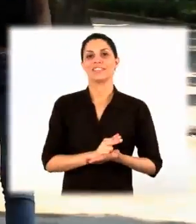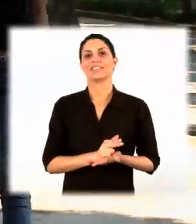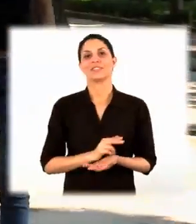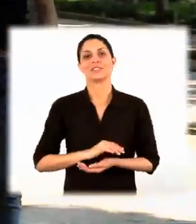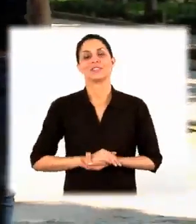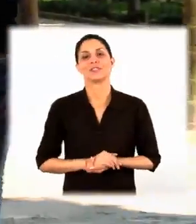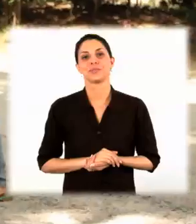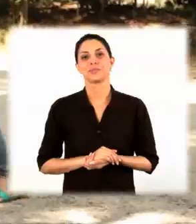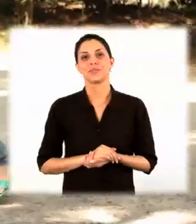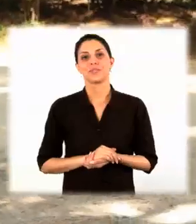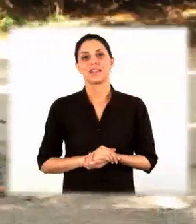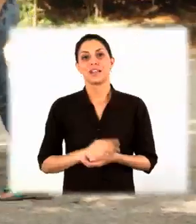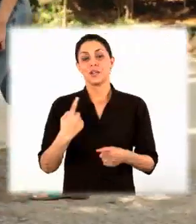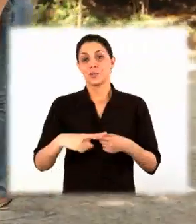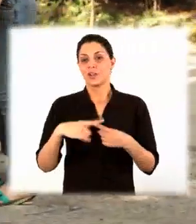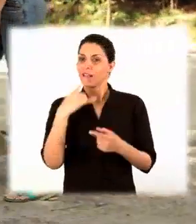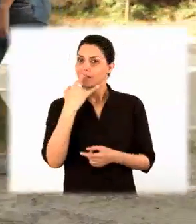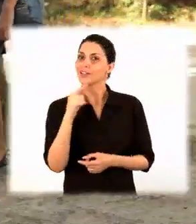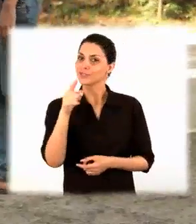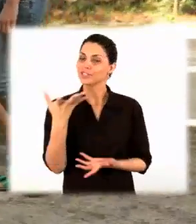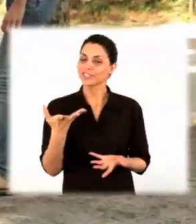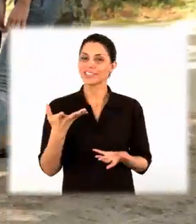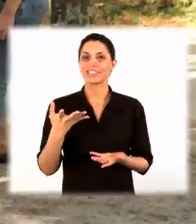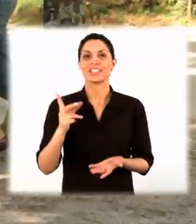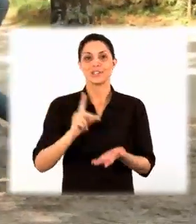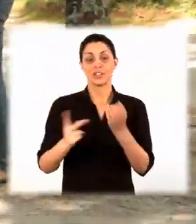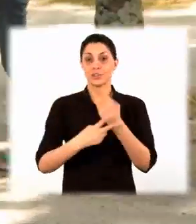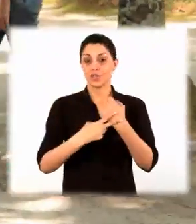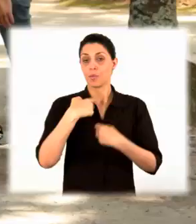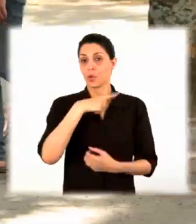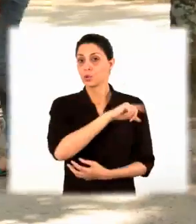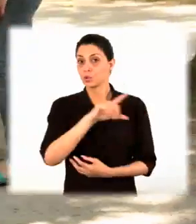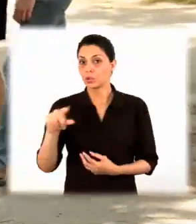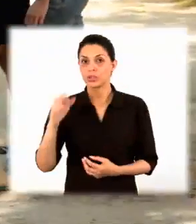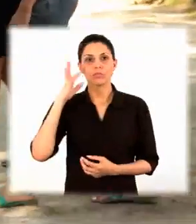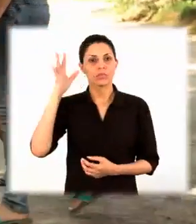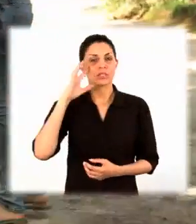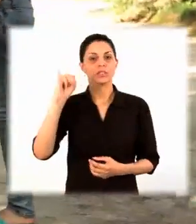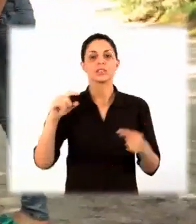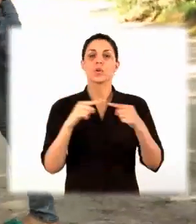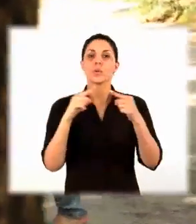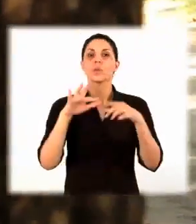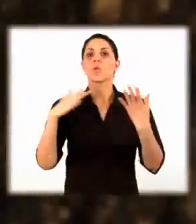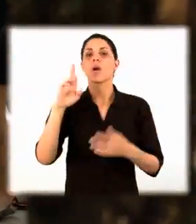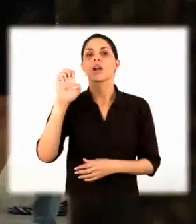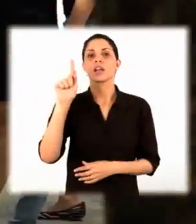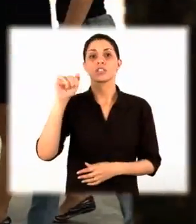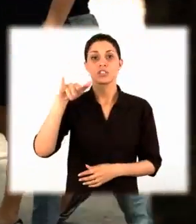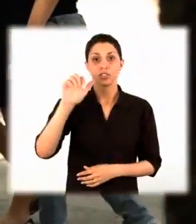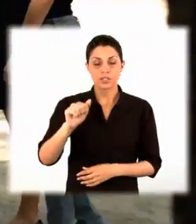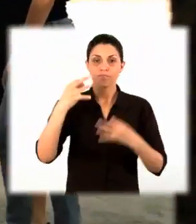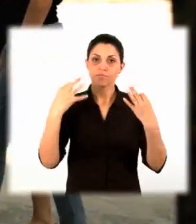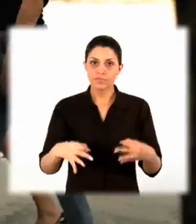tom, só para ficar mais atraente para você. Na verdade, os verbos que eu escolhi para a gente pensar que regência que